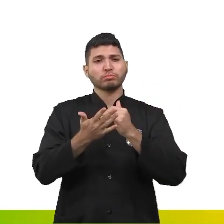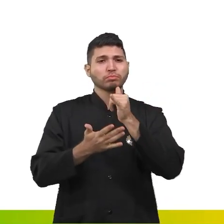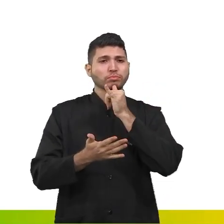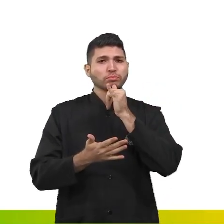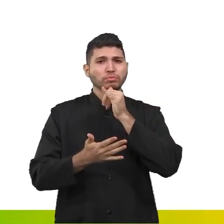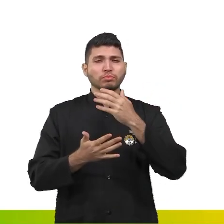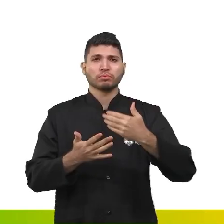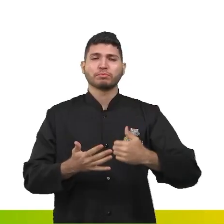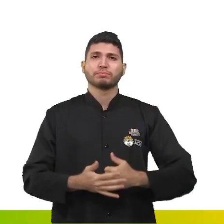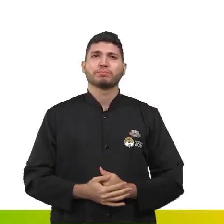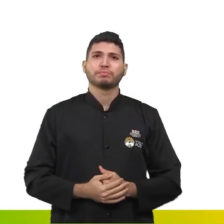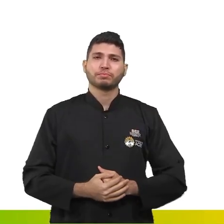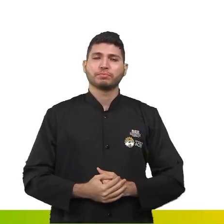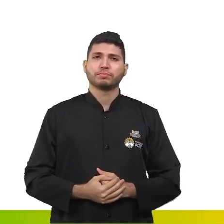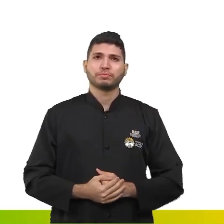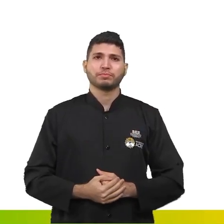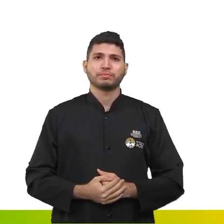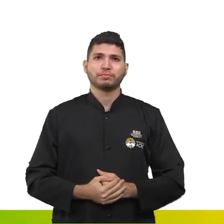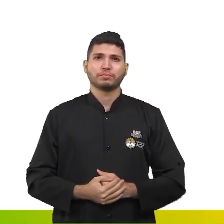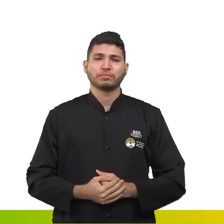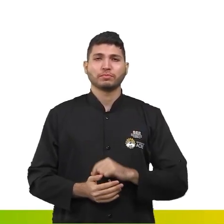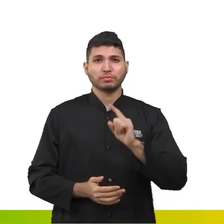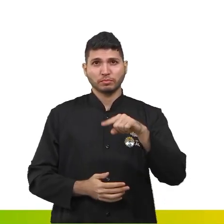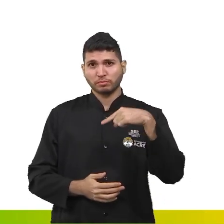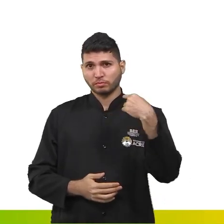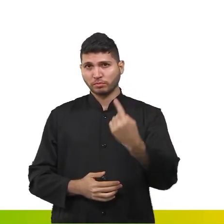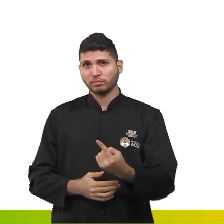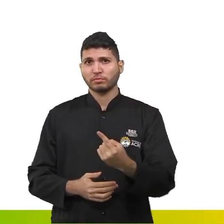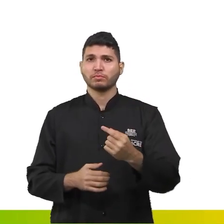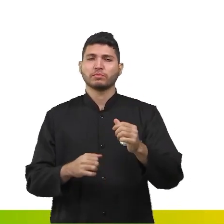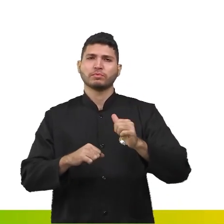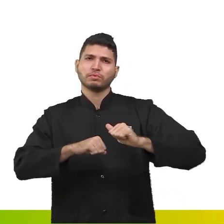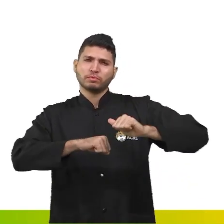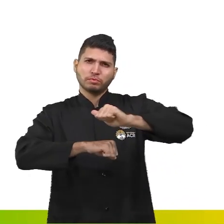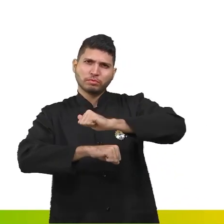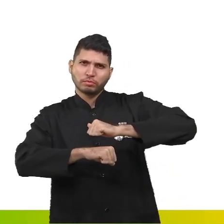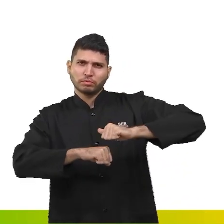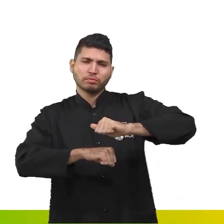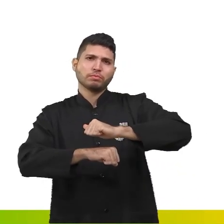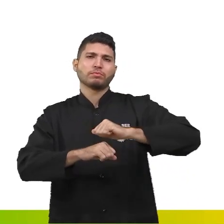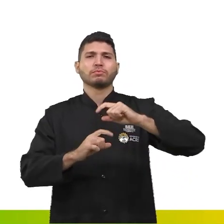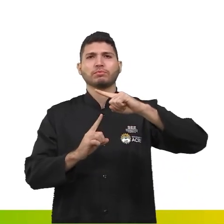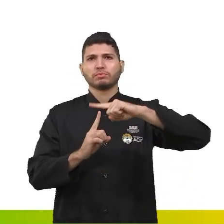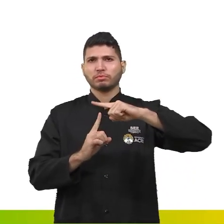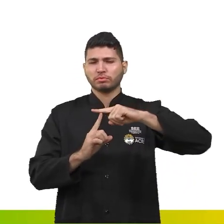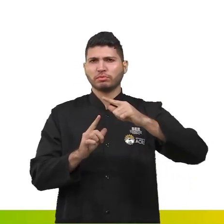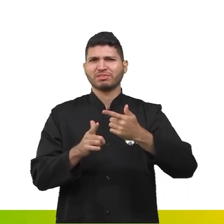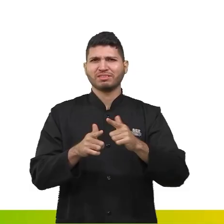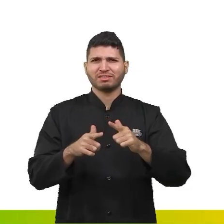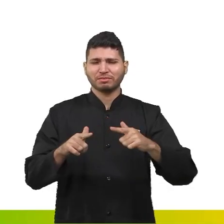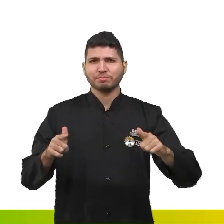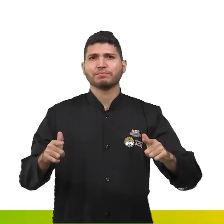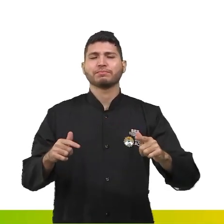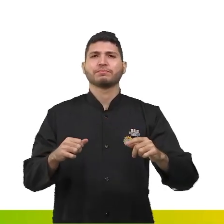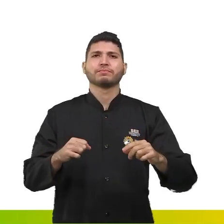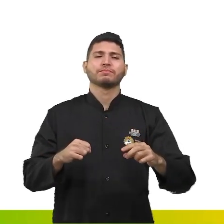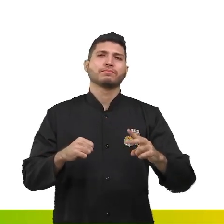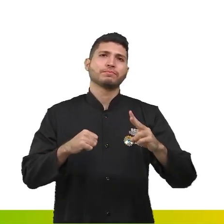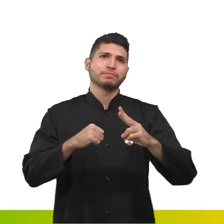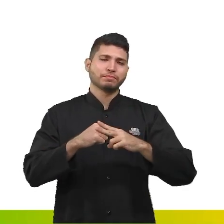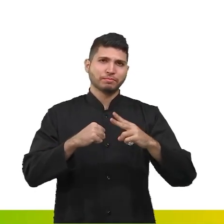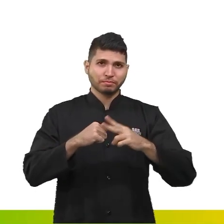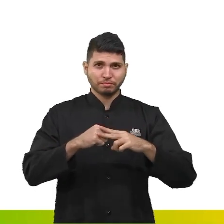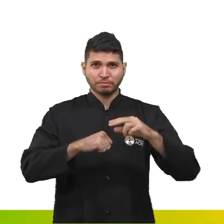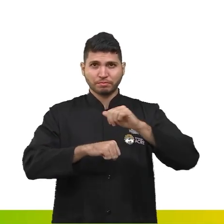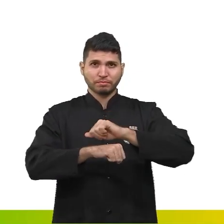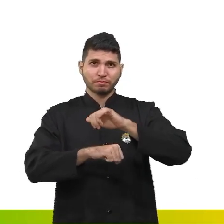rojo, inteligente. E por último, falamos de los advérbios, que são na classe que modificam verbo, adjetivo ou outro